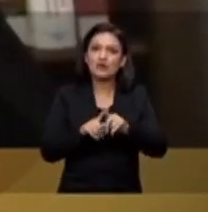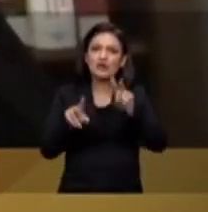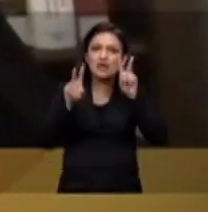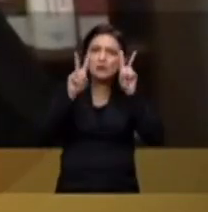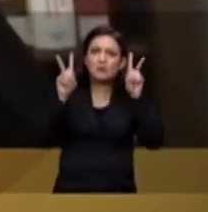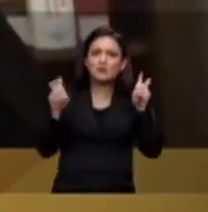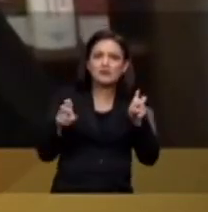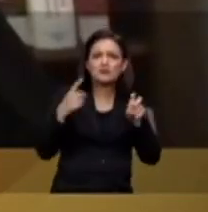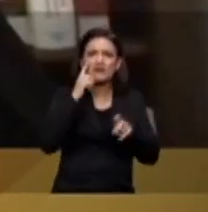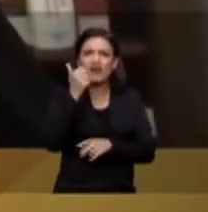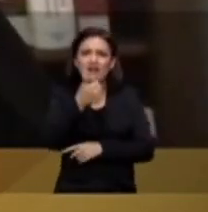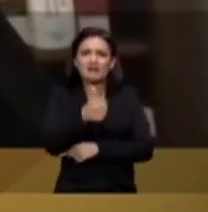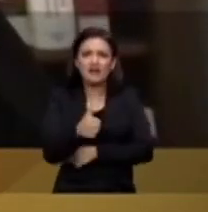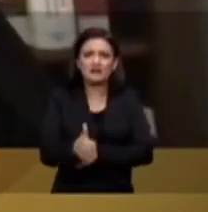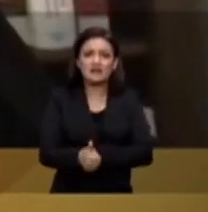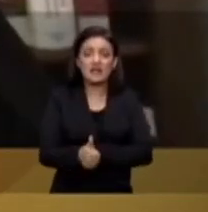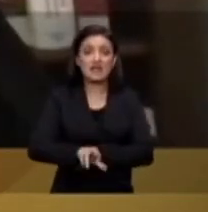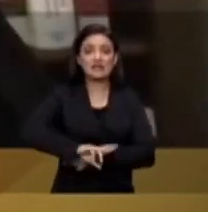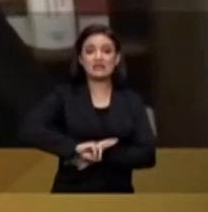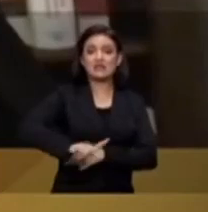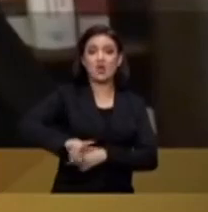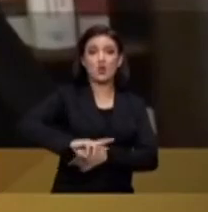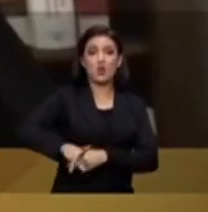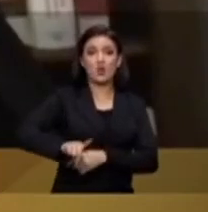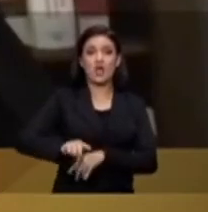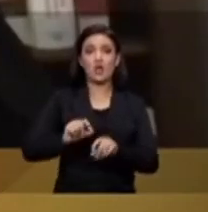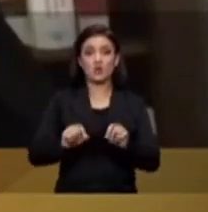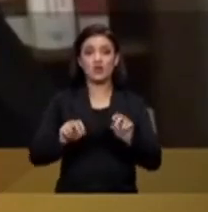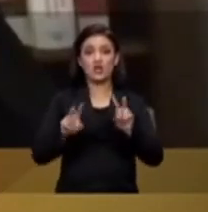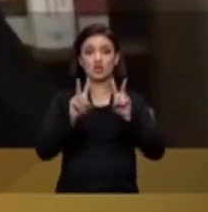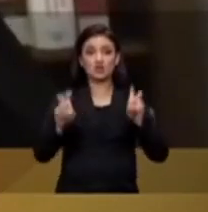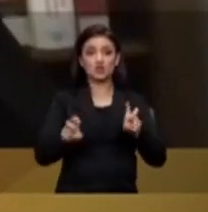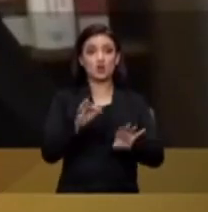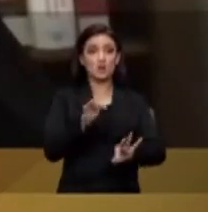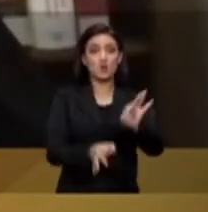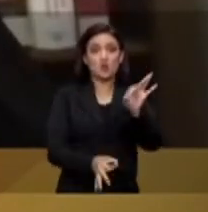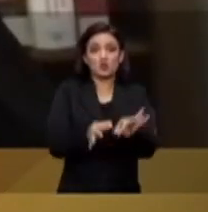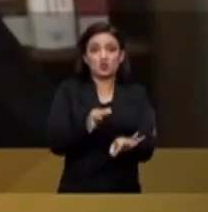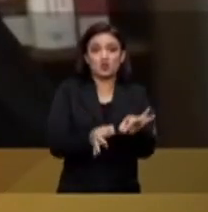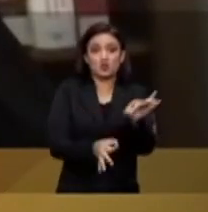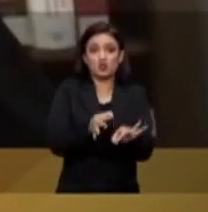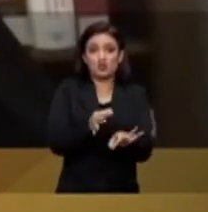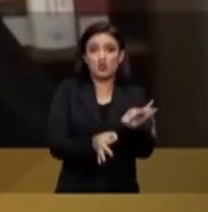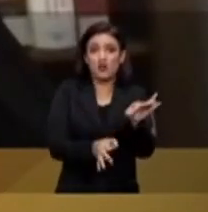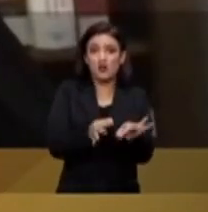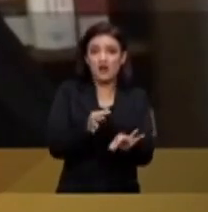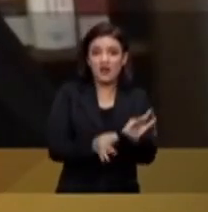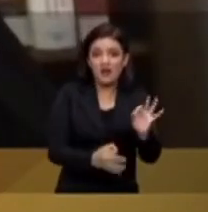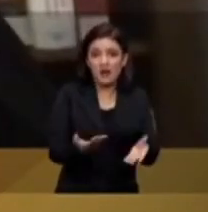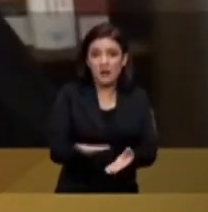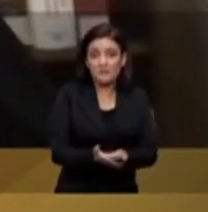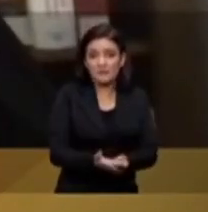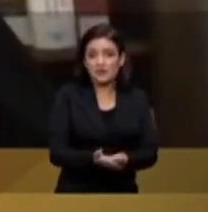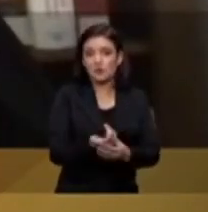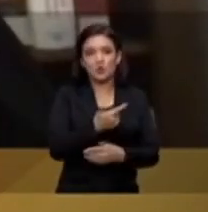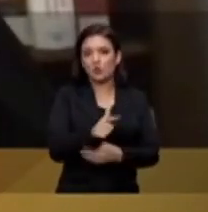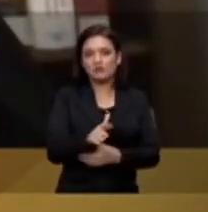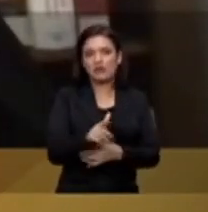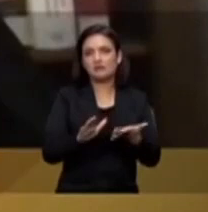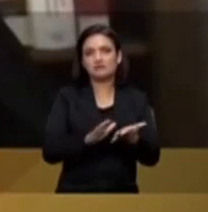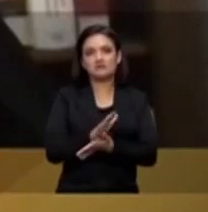não versa diretamente sobre o julgamento do remédio heróico, nem tampouco coloca em exame um. Arguição